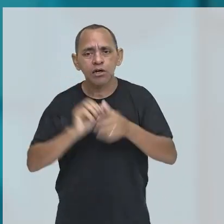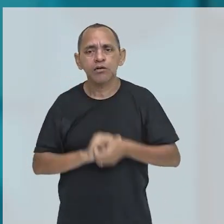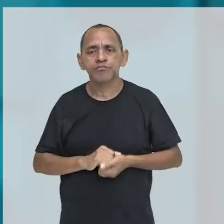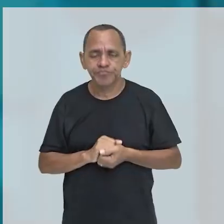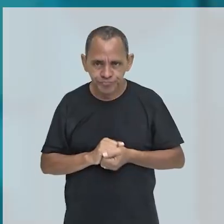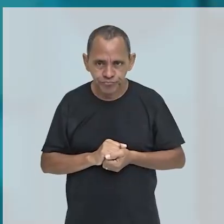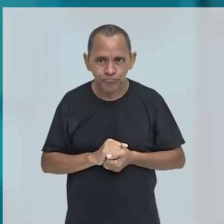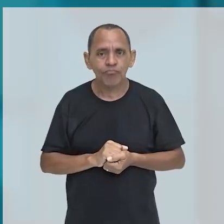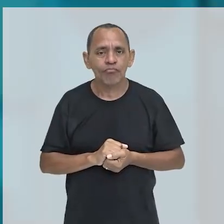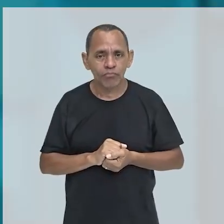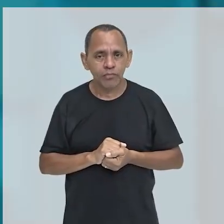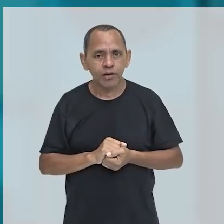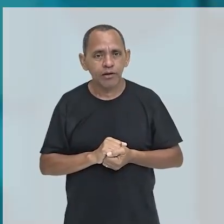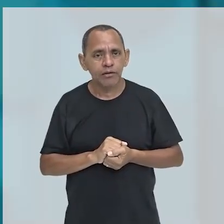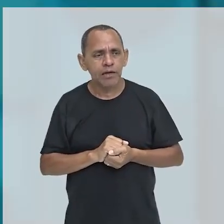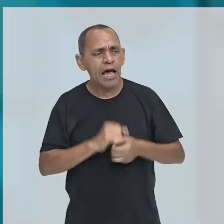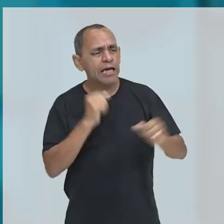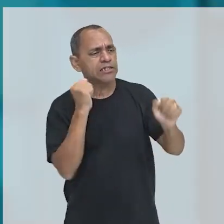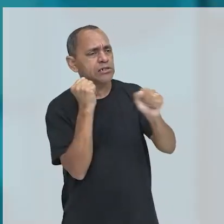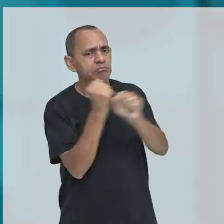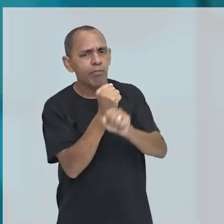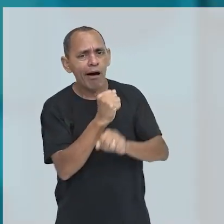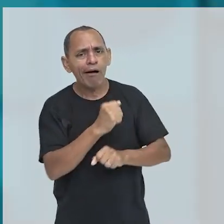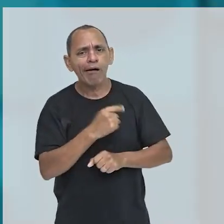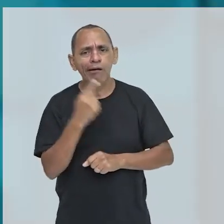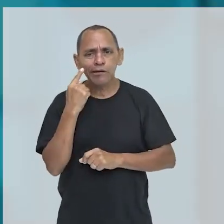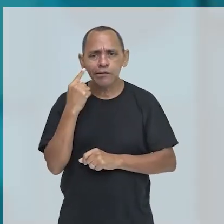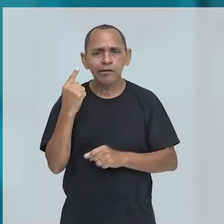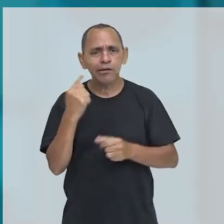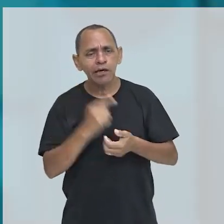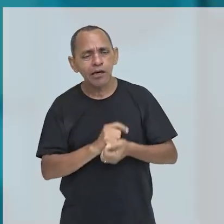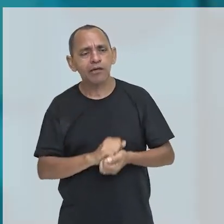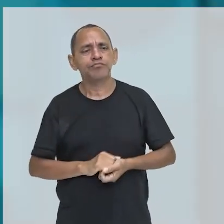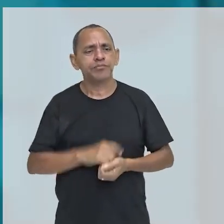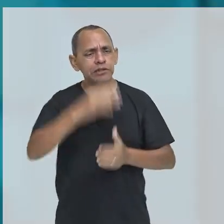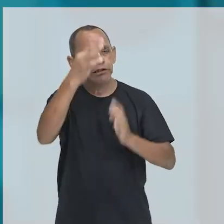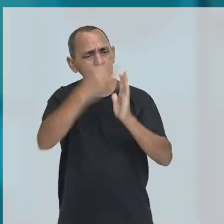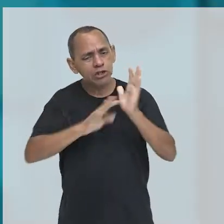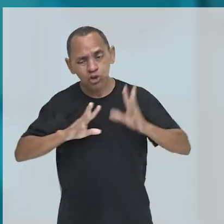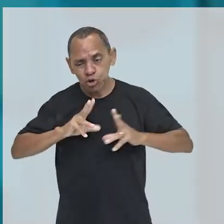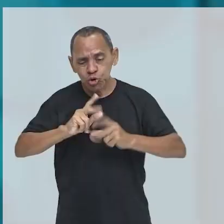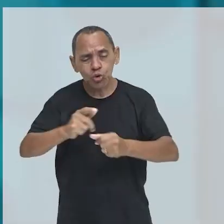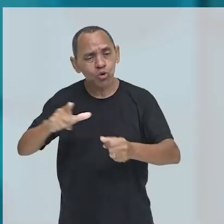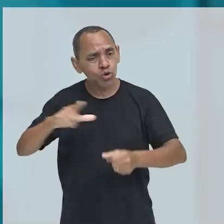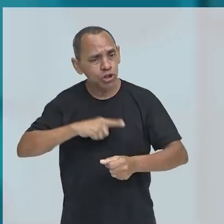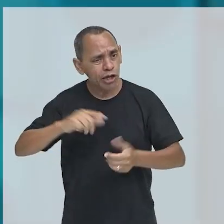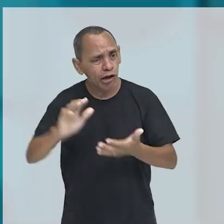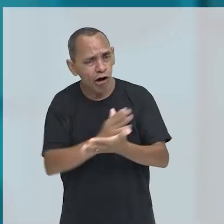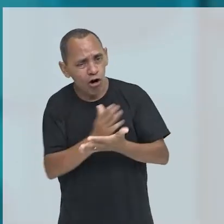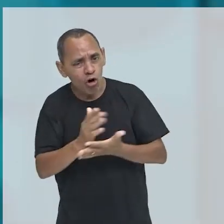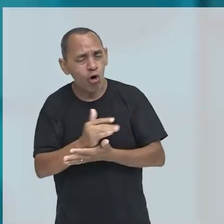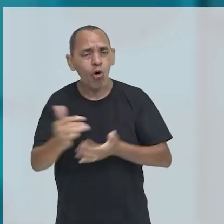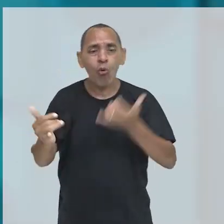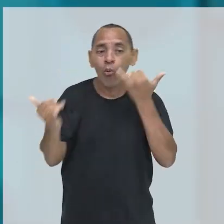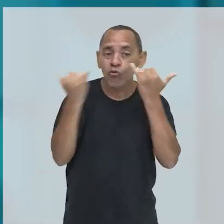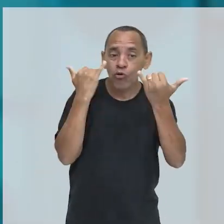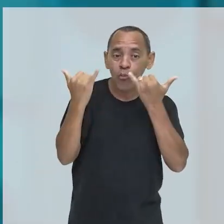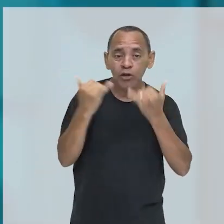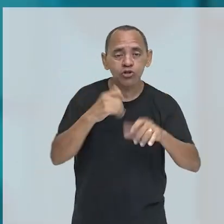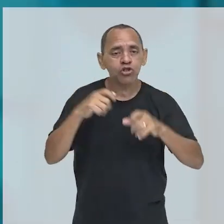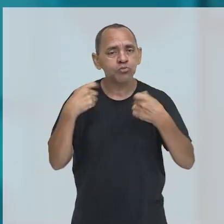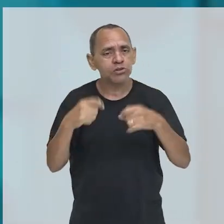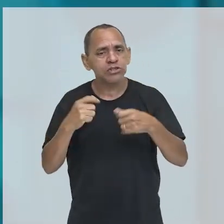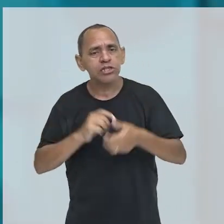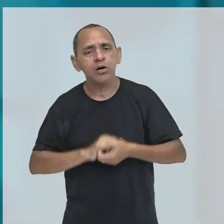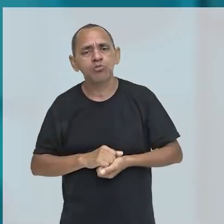marcas tipográficas. Então, todo texto ele vai trazer algumas informações, como números, como símbolos. E se a gente prestar